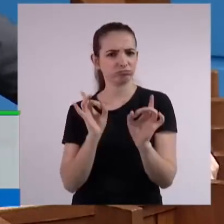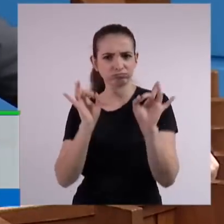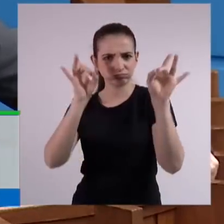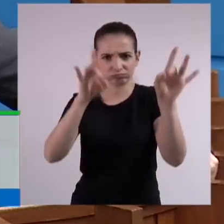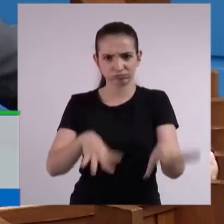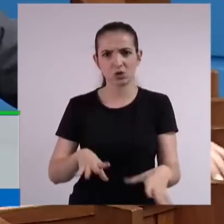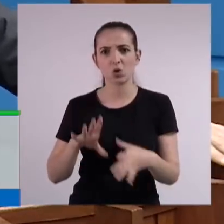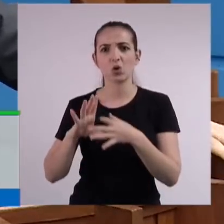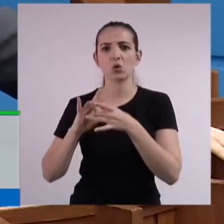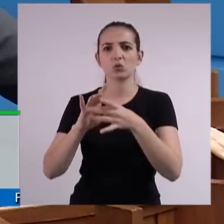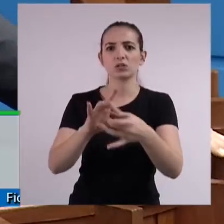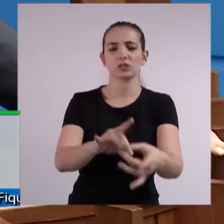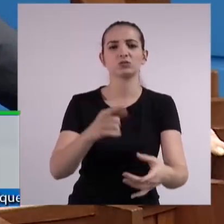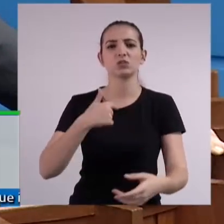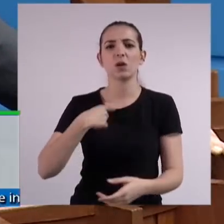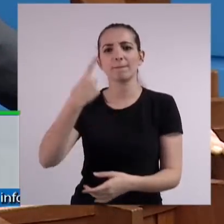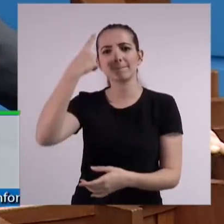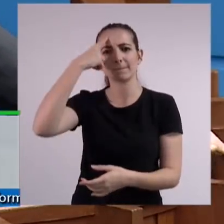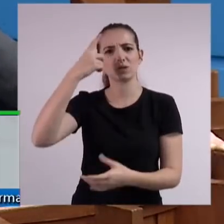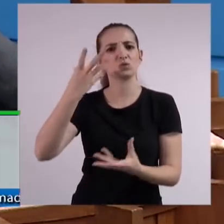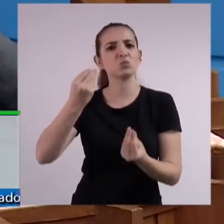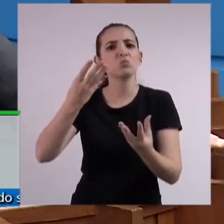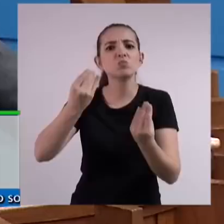que entendo extremamente importante.